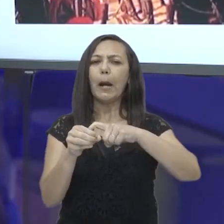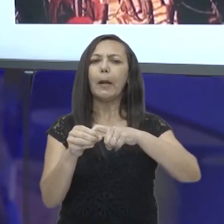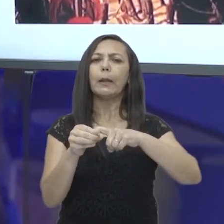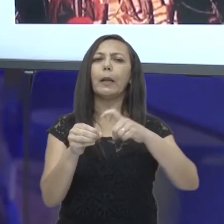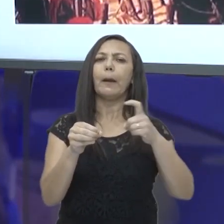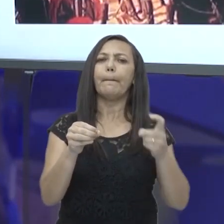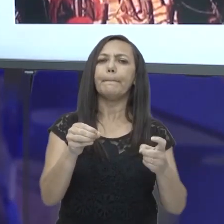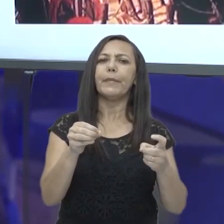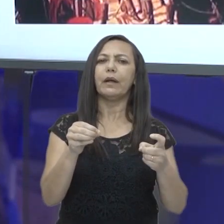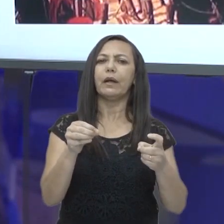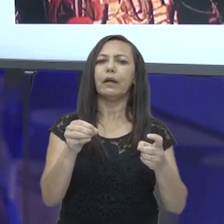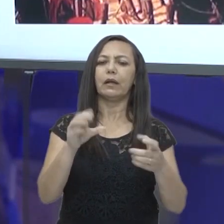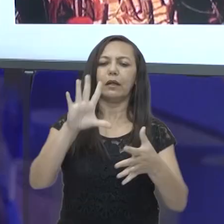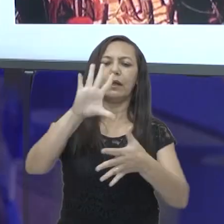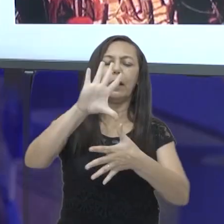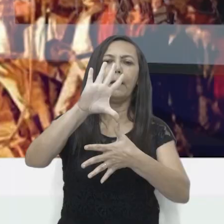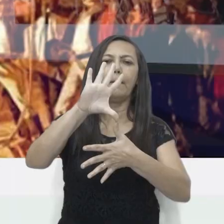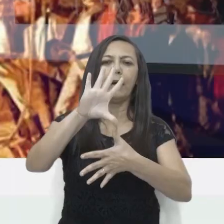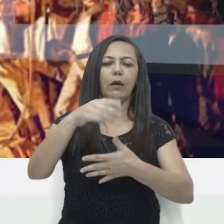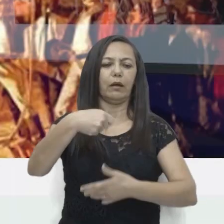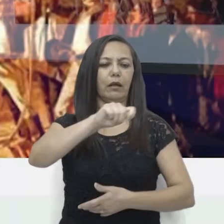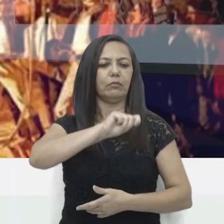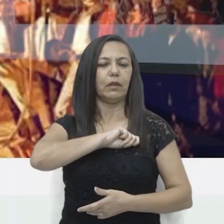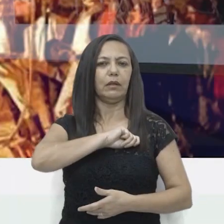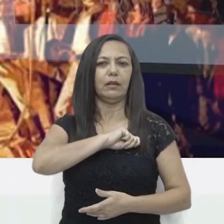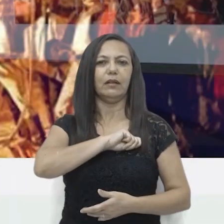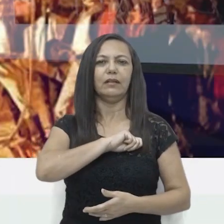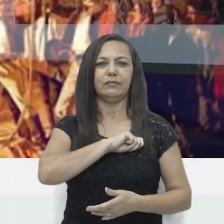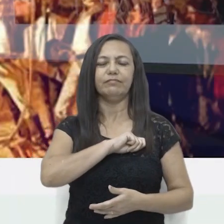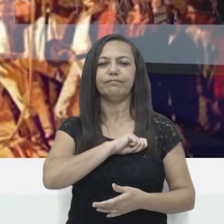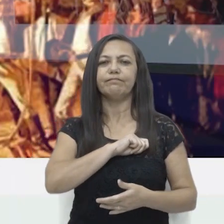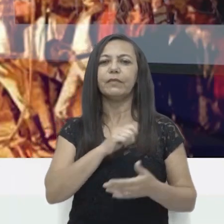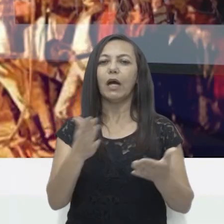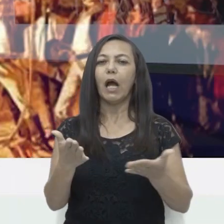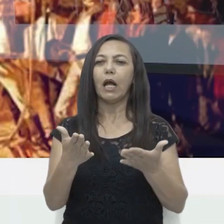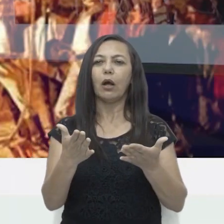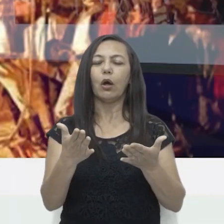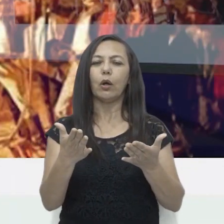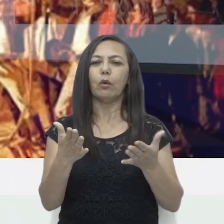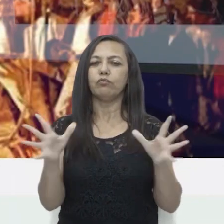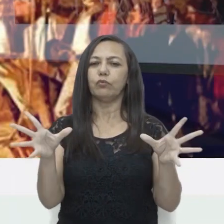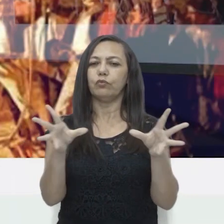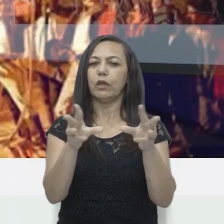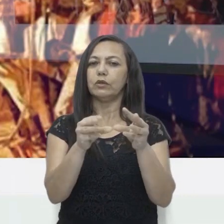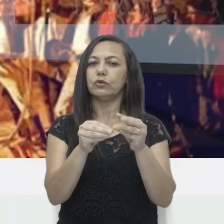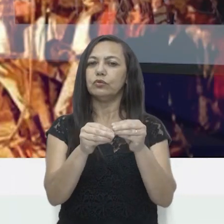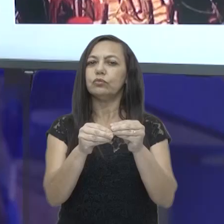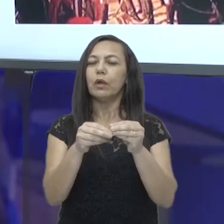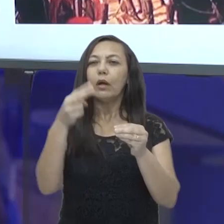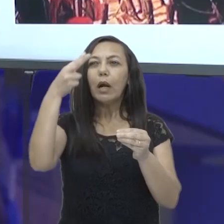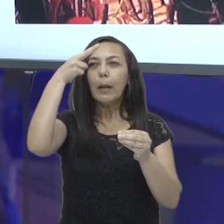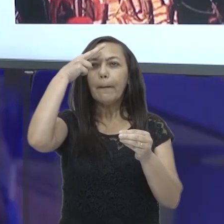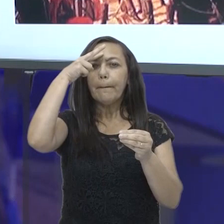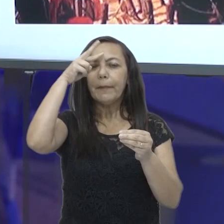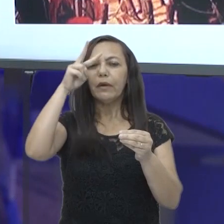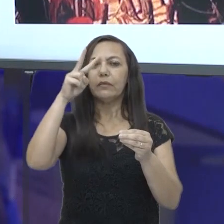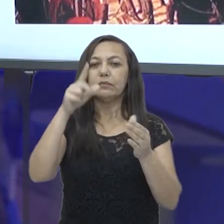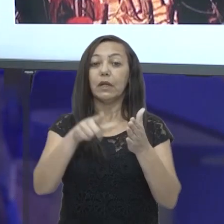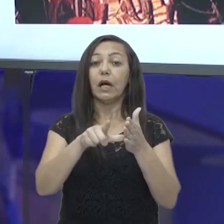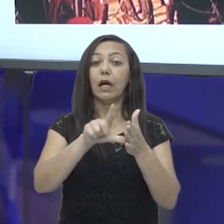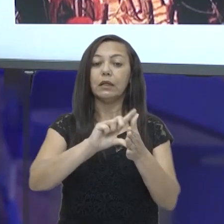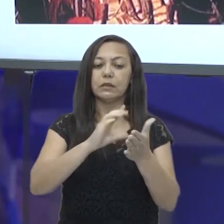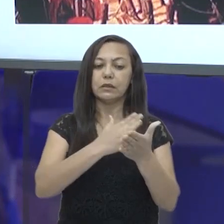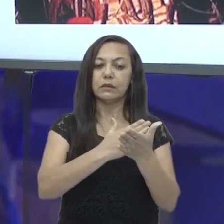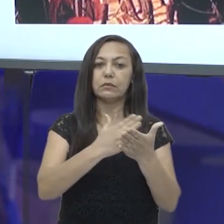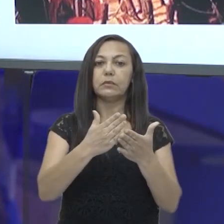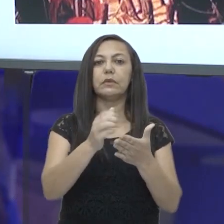Independência da América Espanhola. Nós vamos fazer uma breve revisão, tá certo? Antes de entrarmos